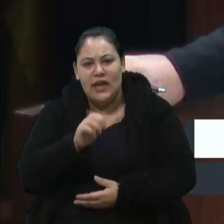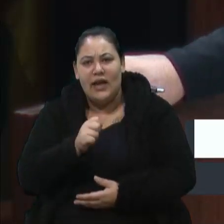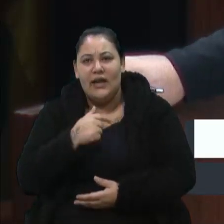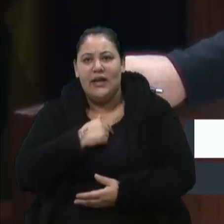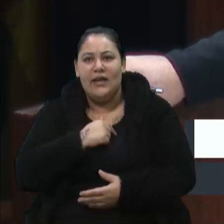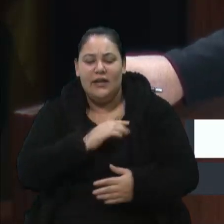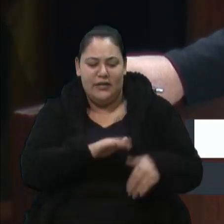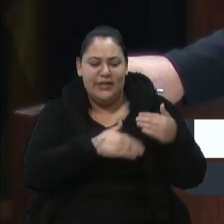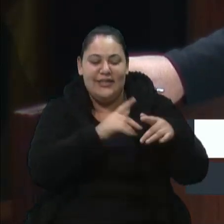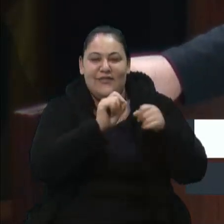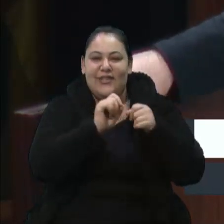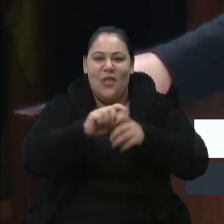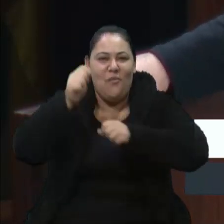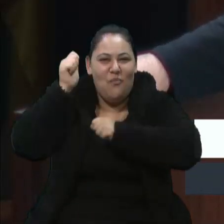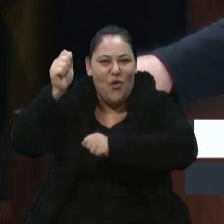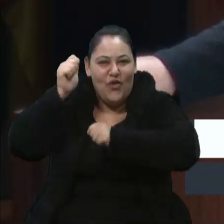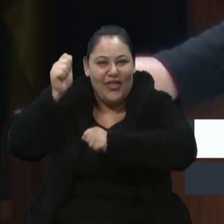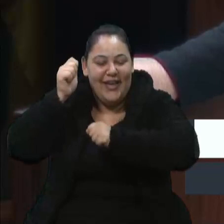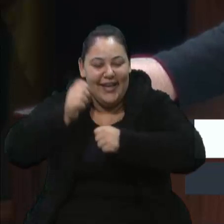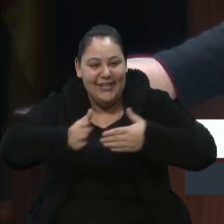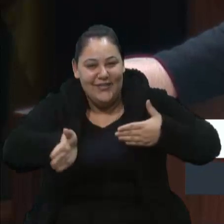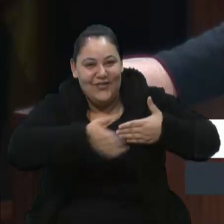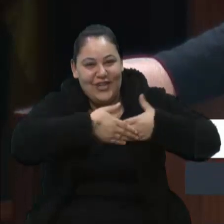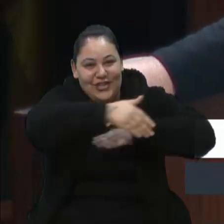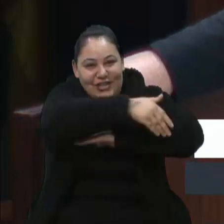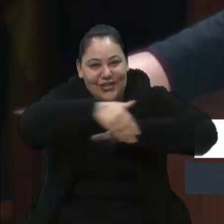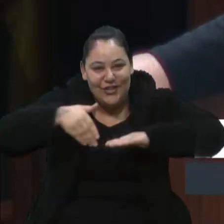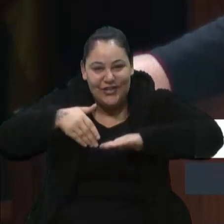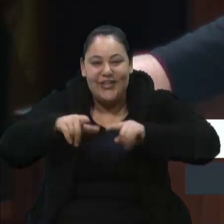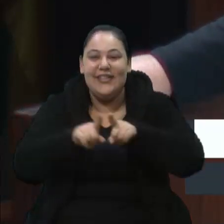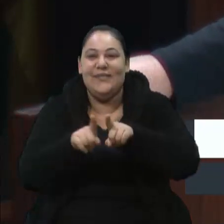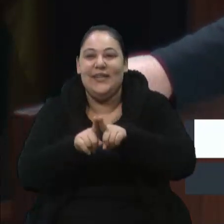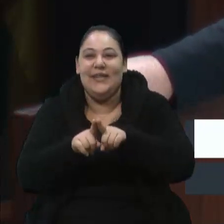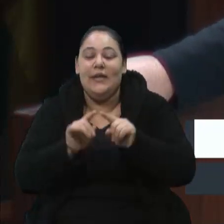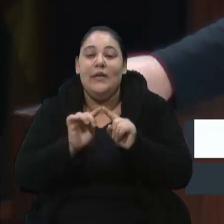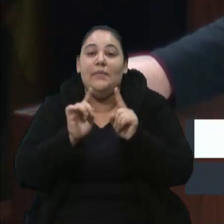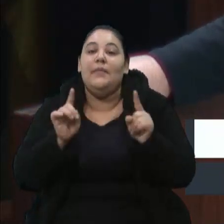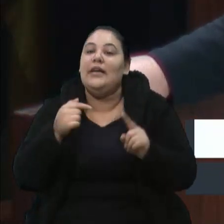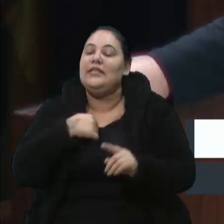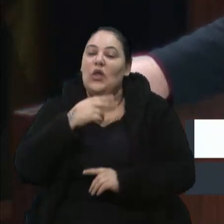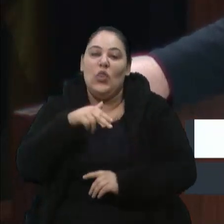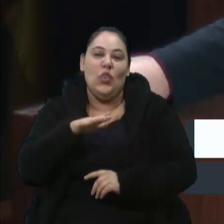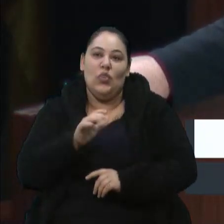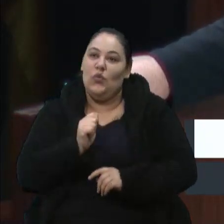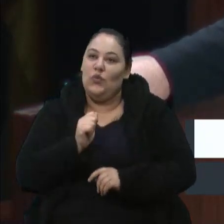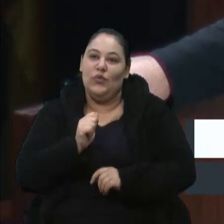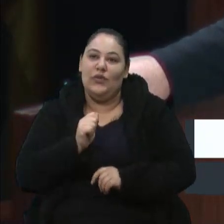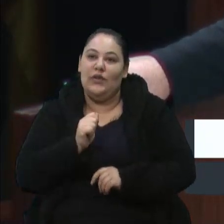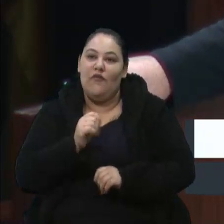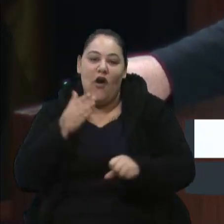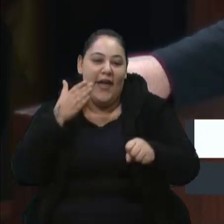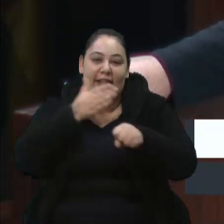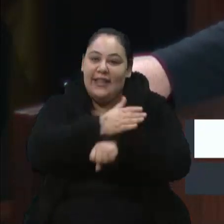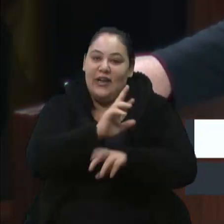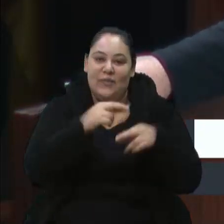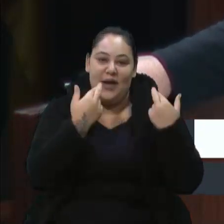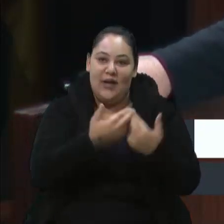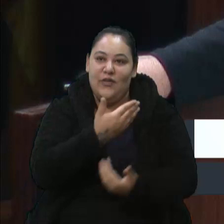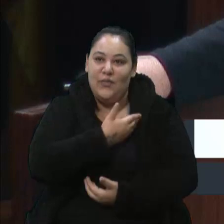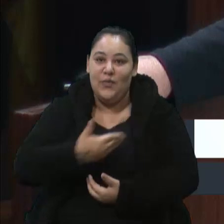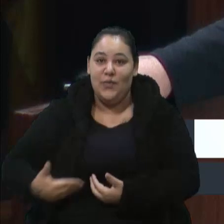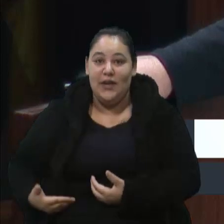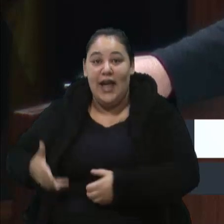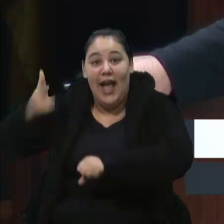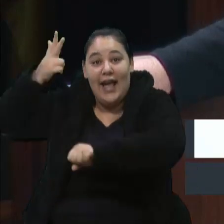fazendo protesto, fechando rua, né, mas aqui, jamais eu iria interromper uma audiência pública séria que estava sendo